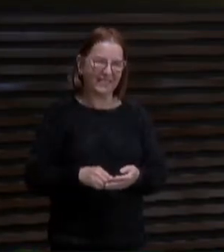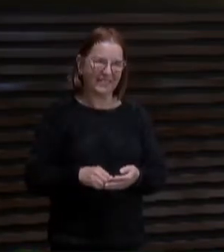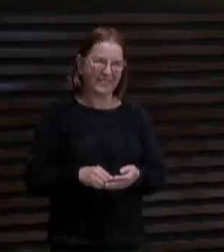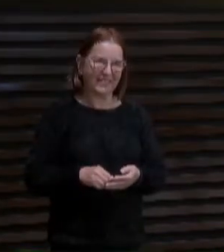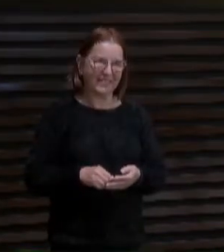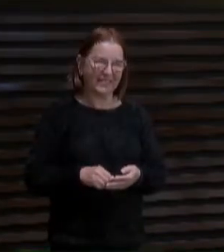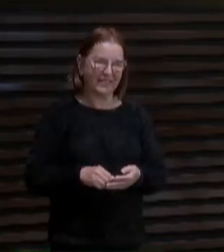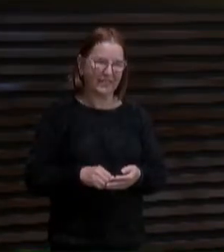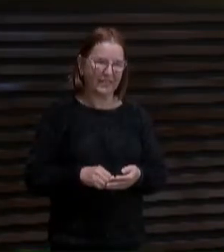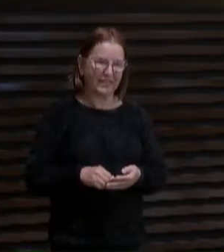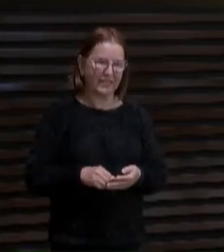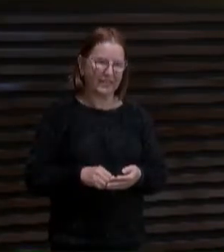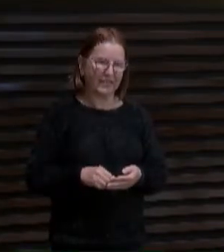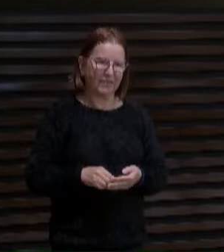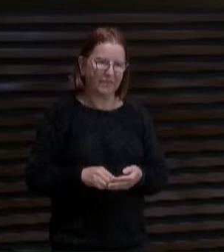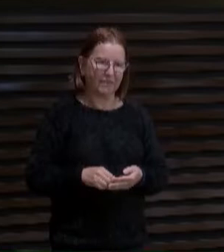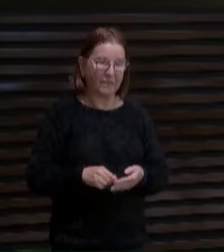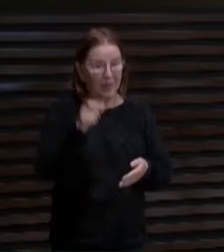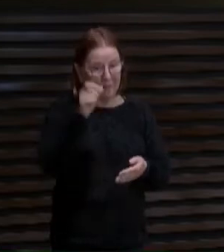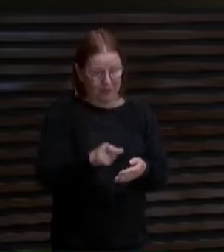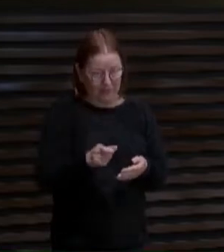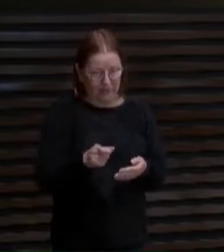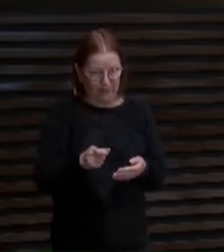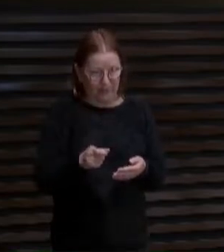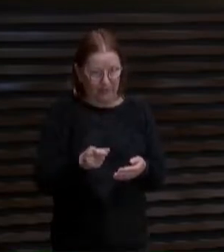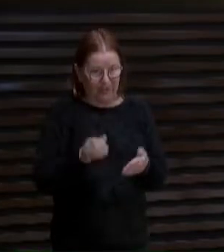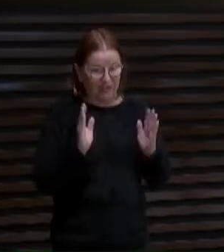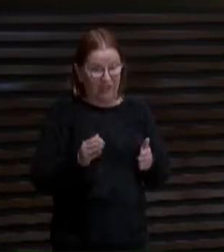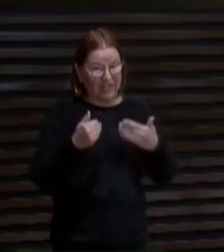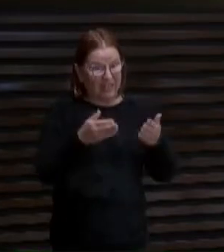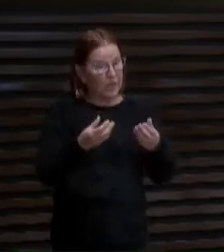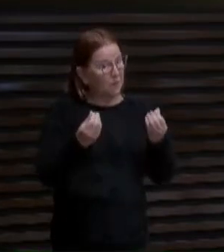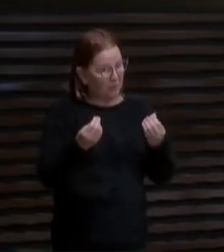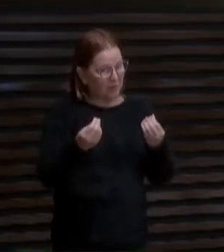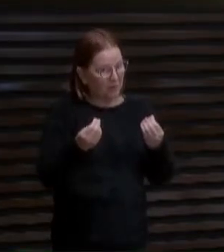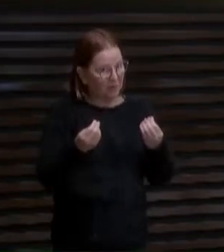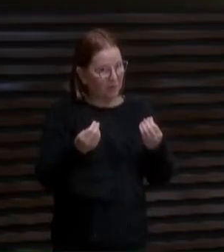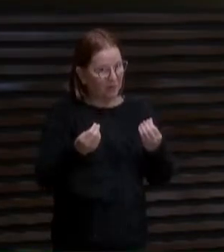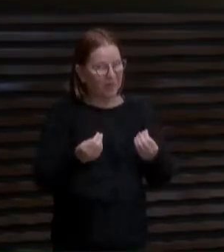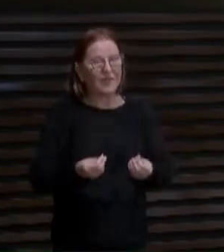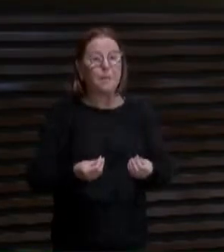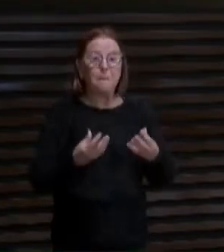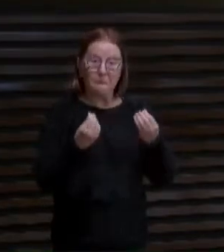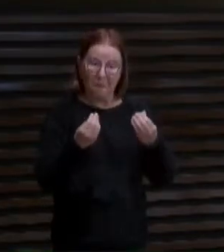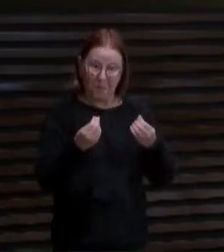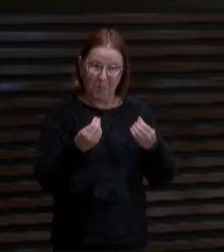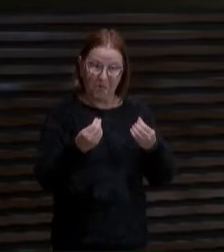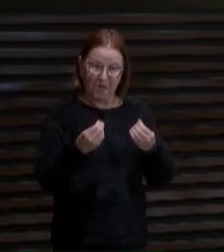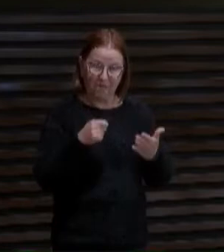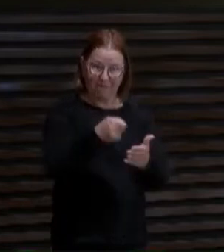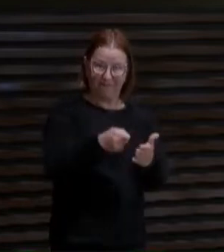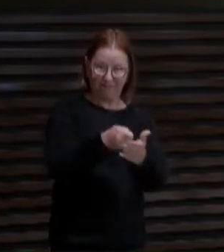mas aquele a quem muito foi dado muito lhe será cobrado